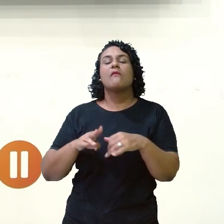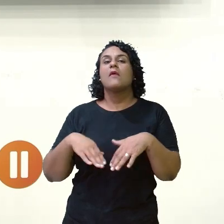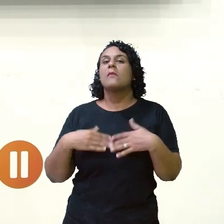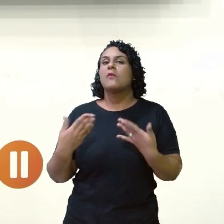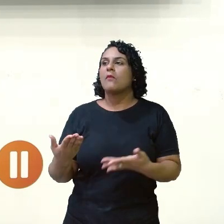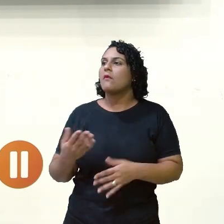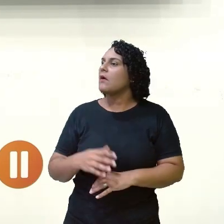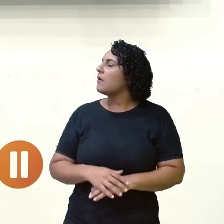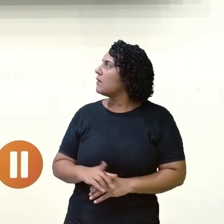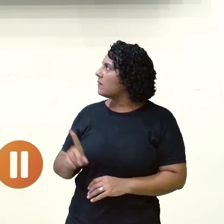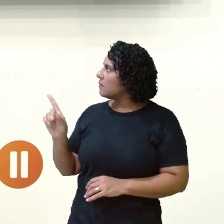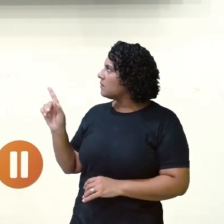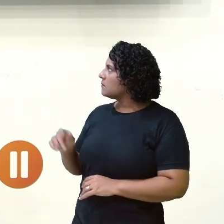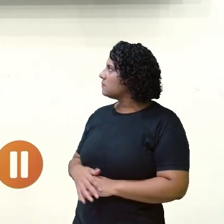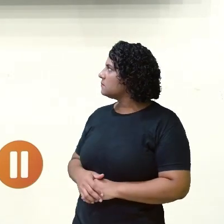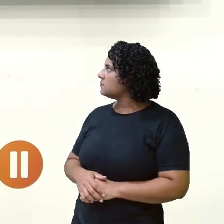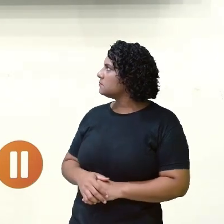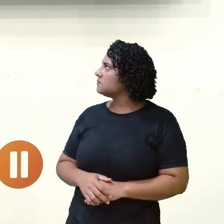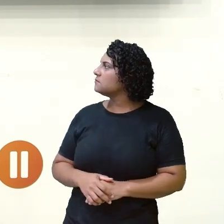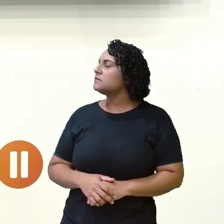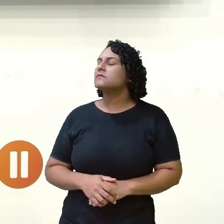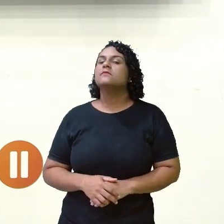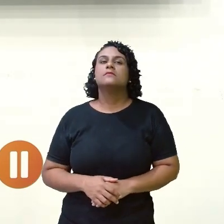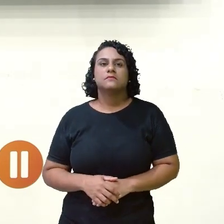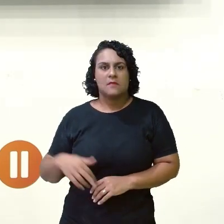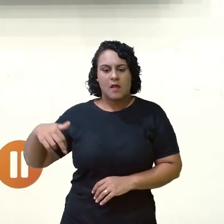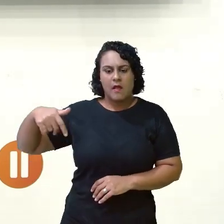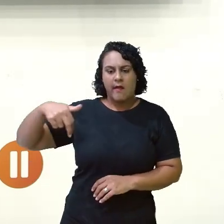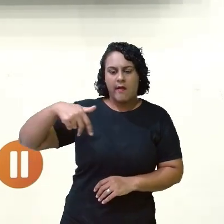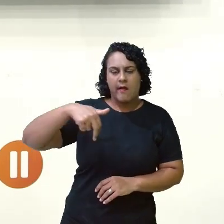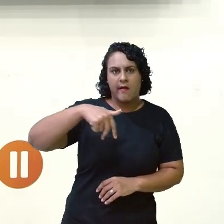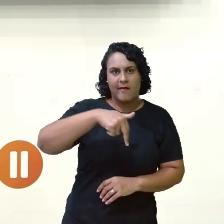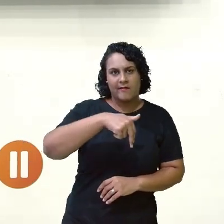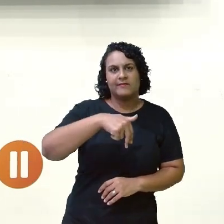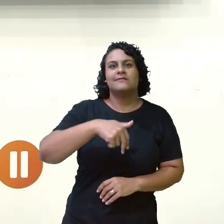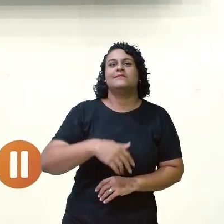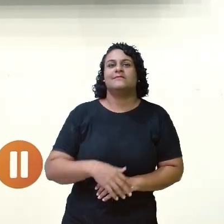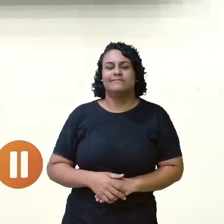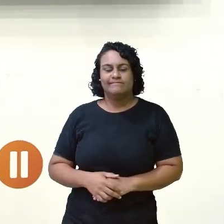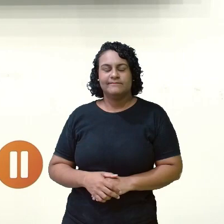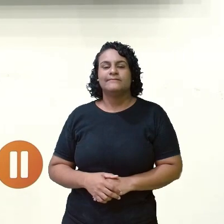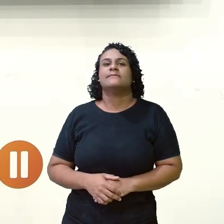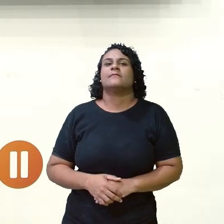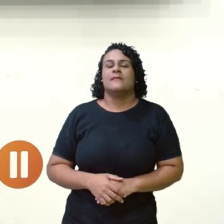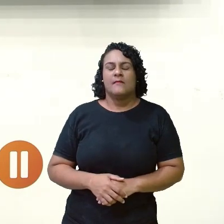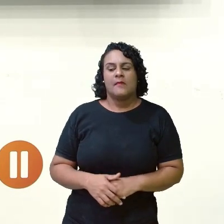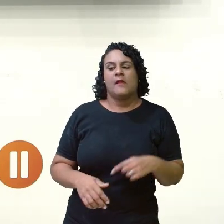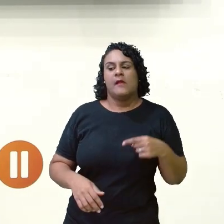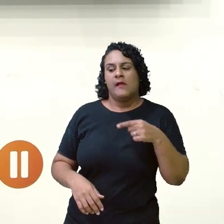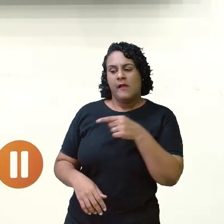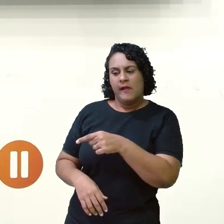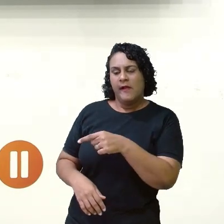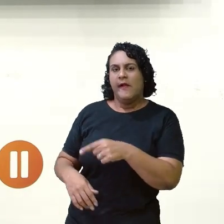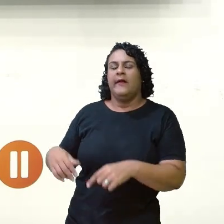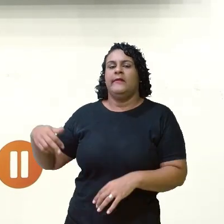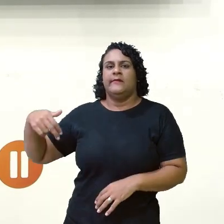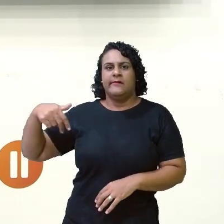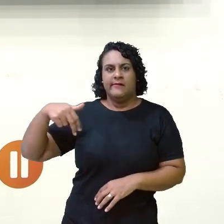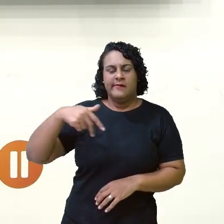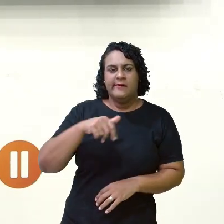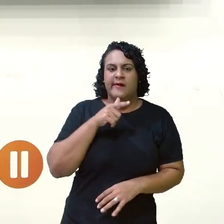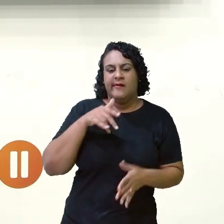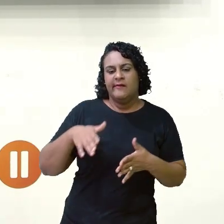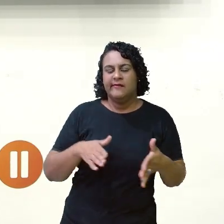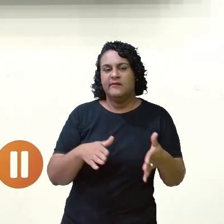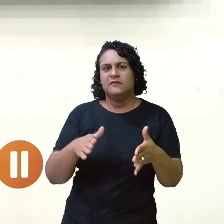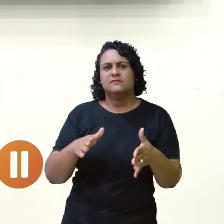em destaque. Atravessou, né? Vem do verbo atravessar. Então, ele atravessou o rio. Quem é que